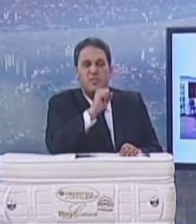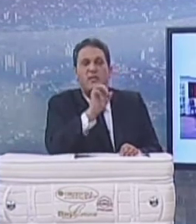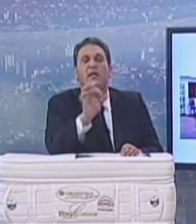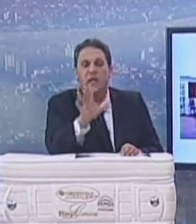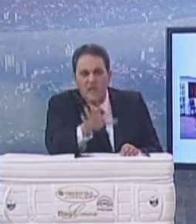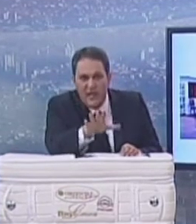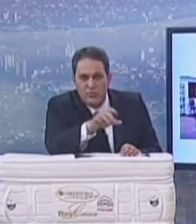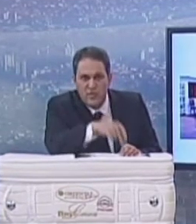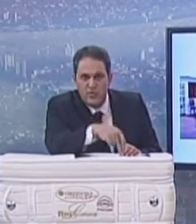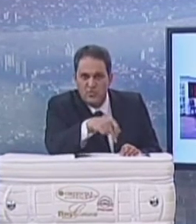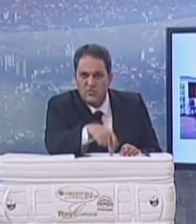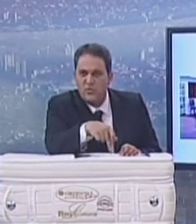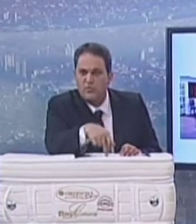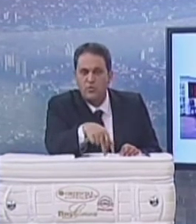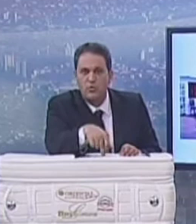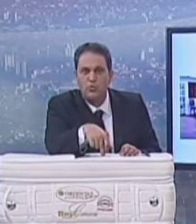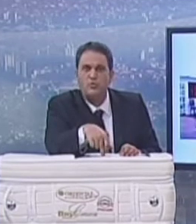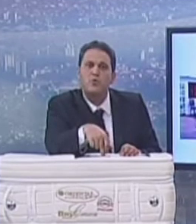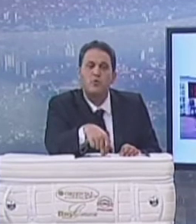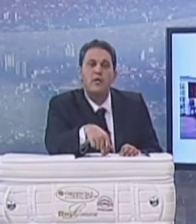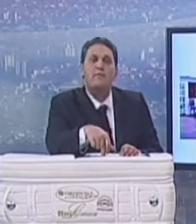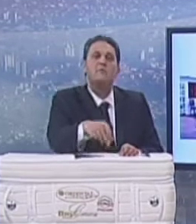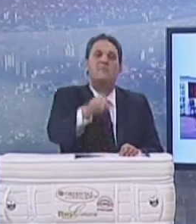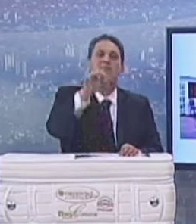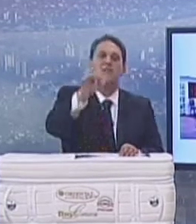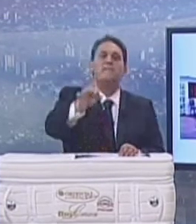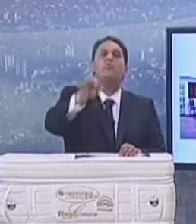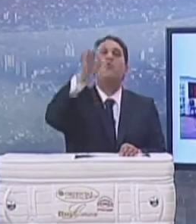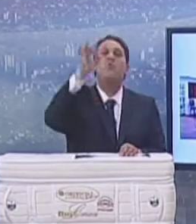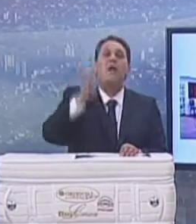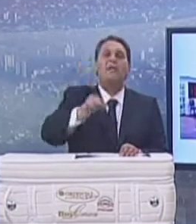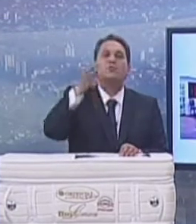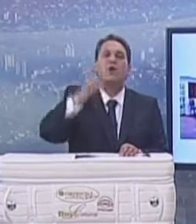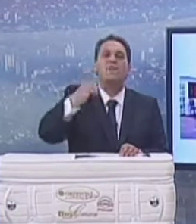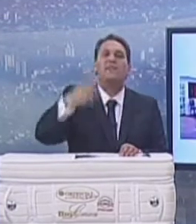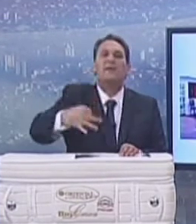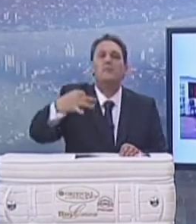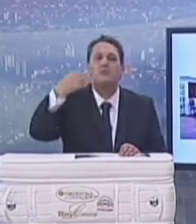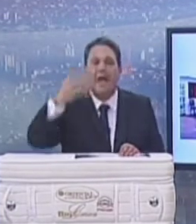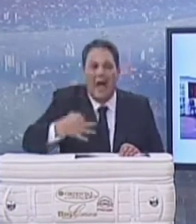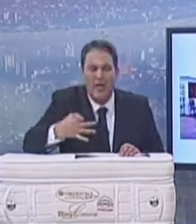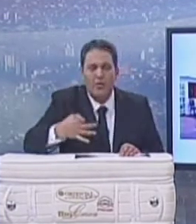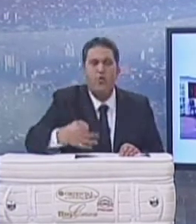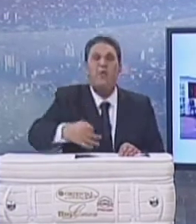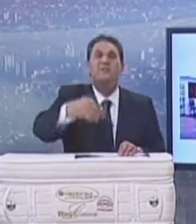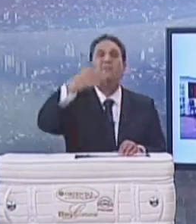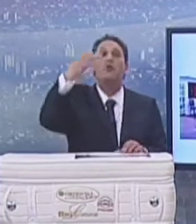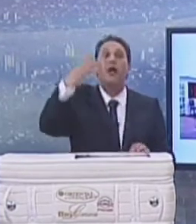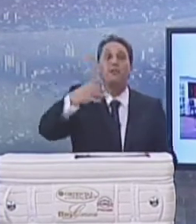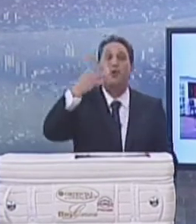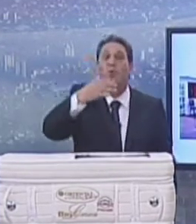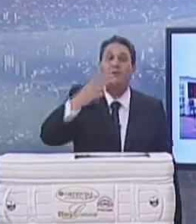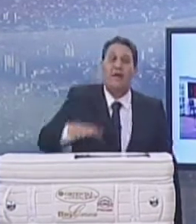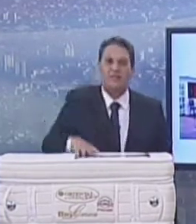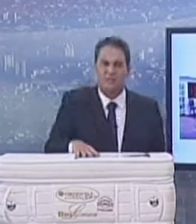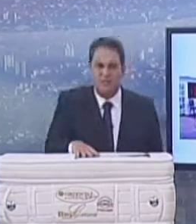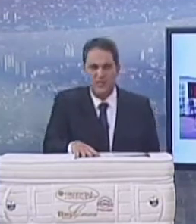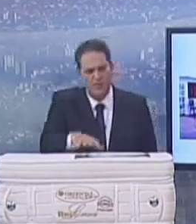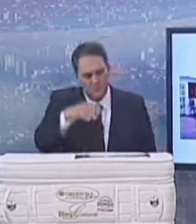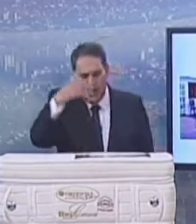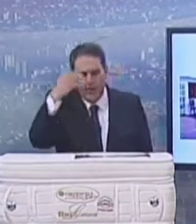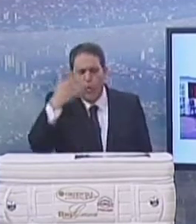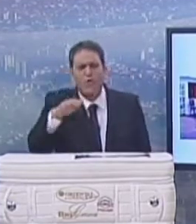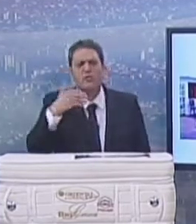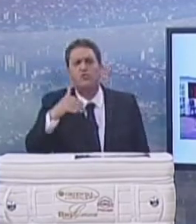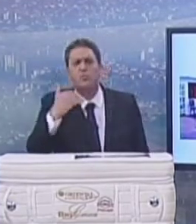dia eu ainda mostro para você. Liga lá no 0800 038 2000, que você vai ver como é que a sua vida vai mudar, como é que você vai melhorar a sua qualidade de